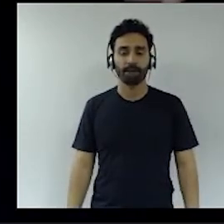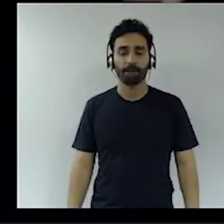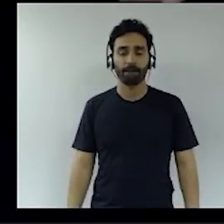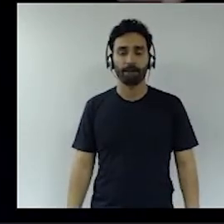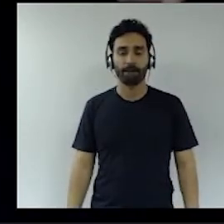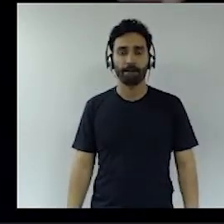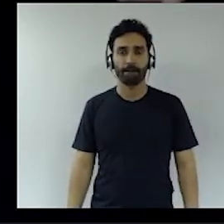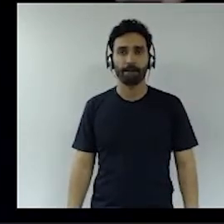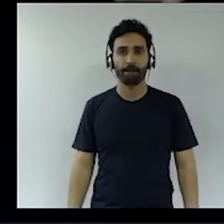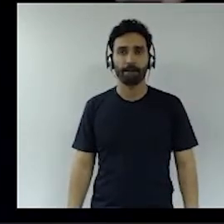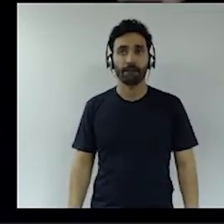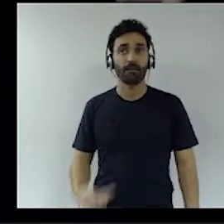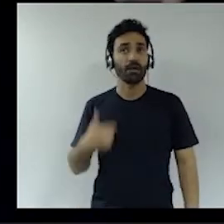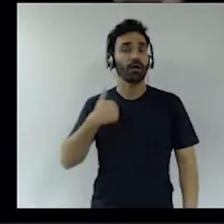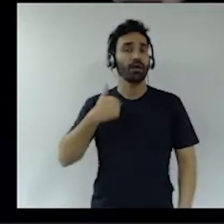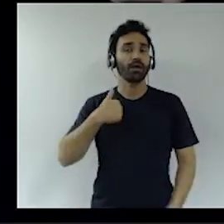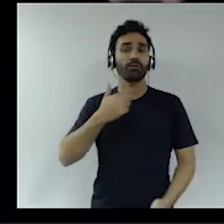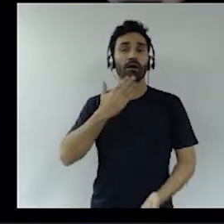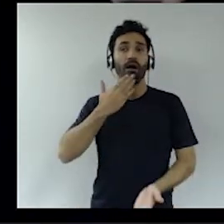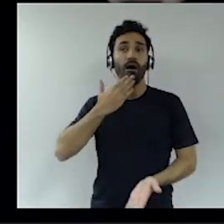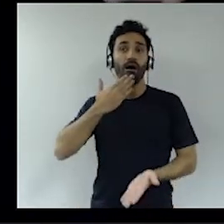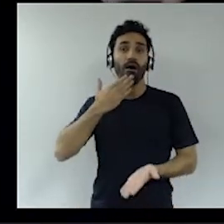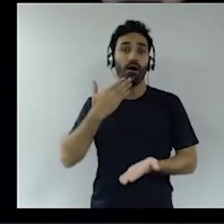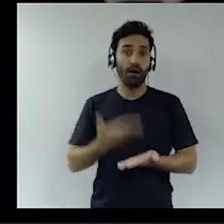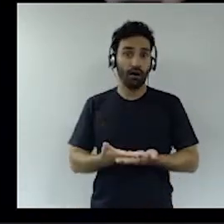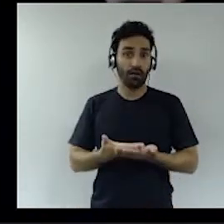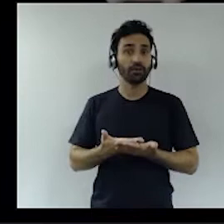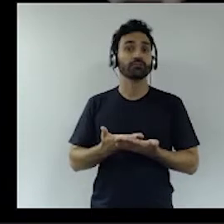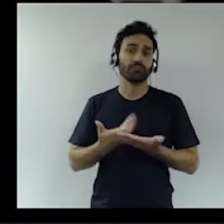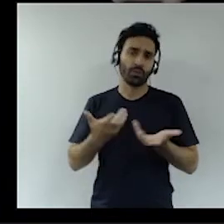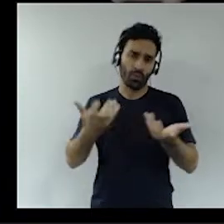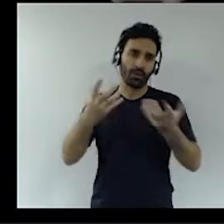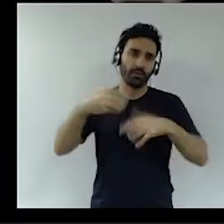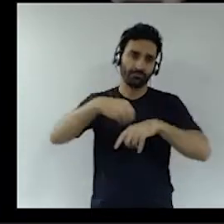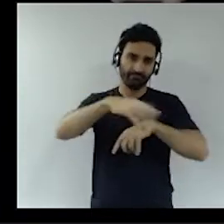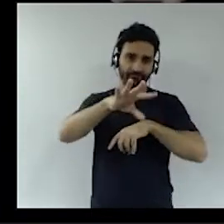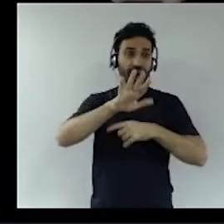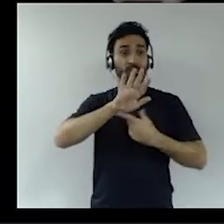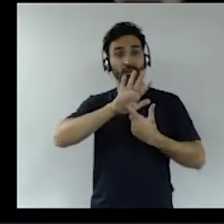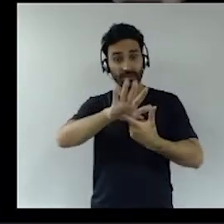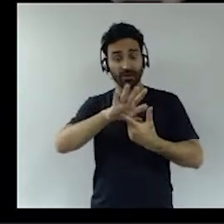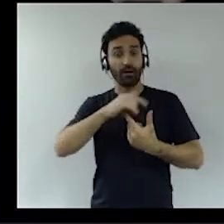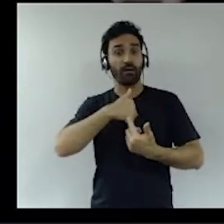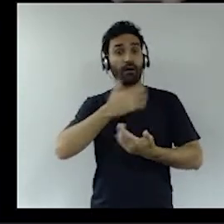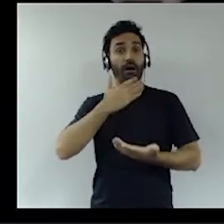A minha perplexidade, e eu trago isso para dividir com os senhores, foi